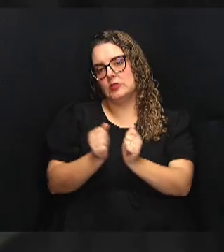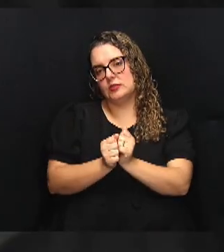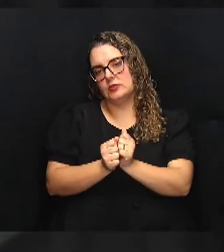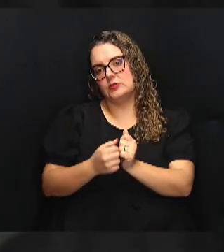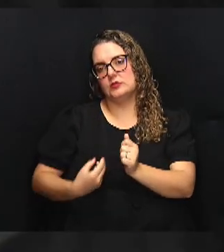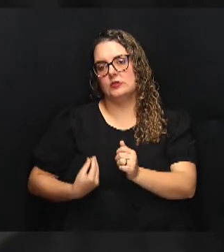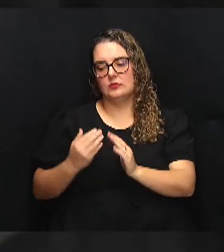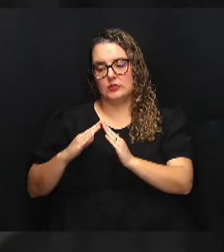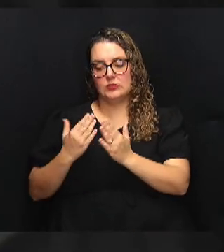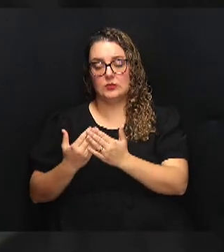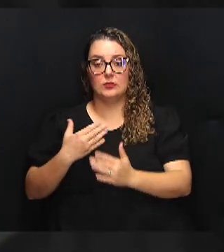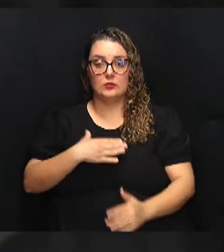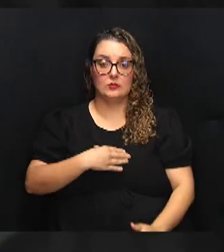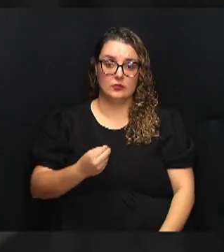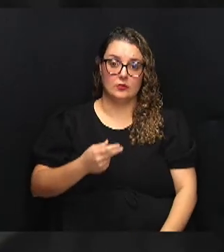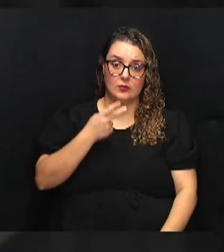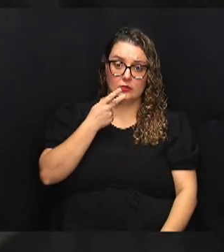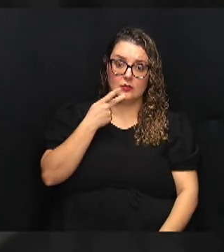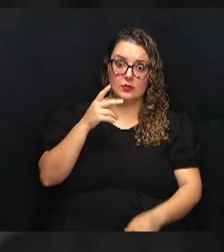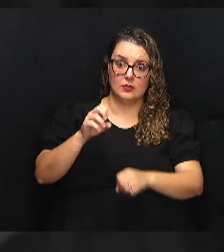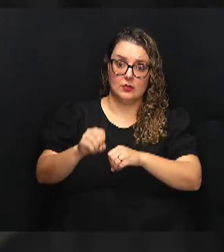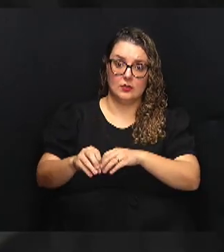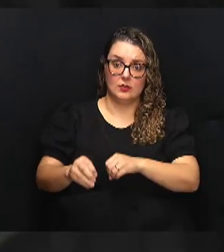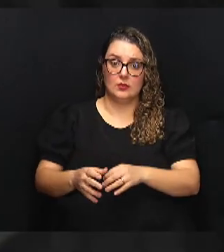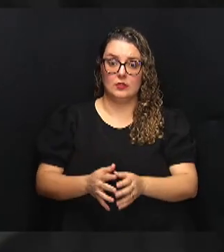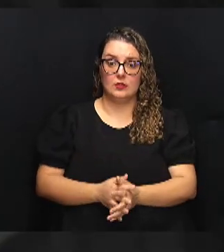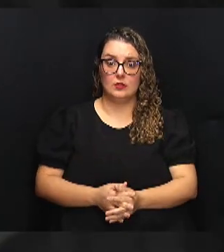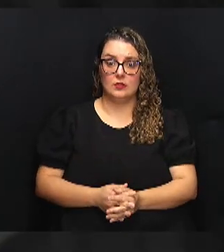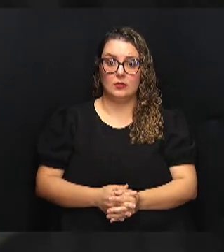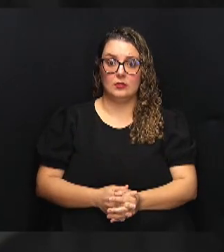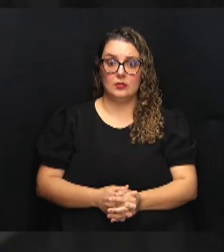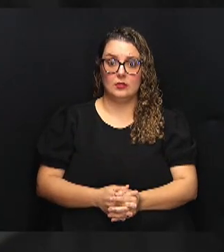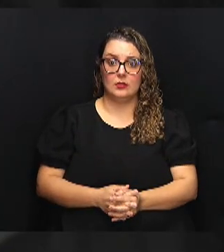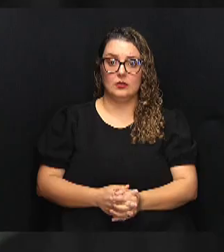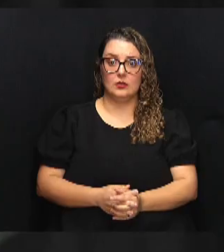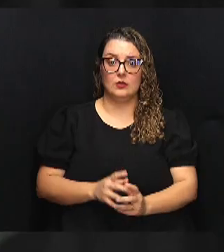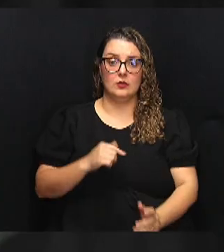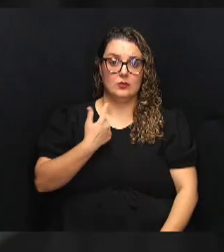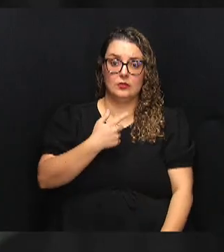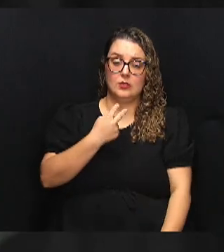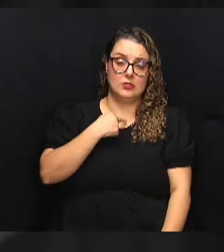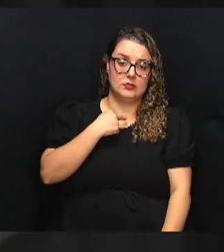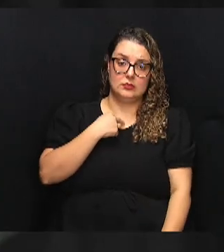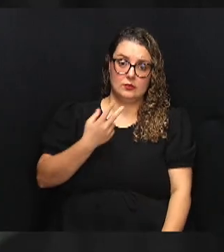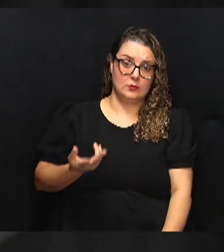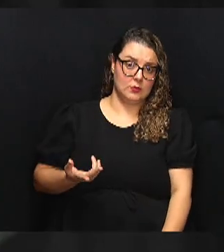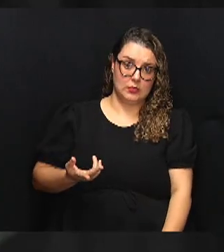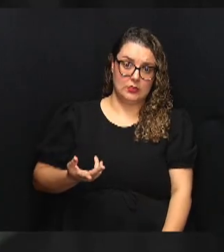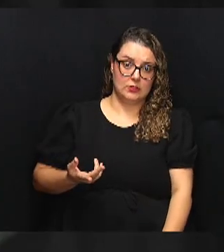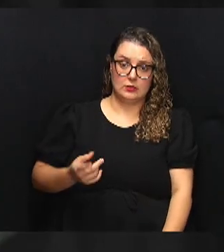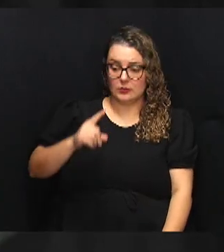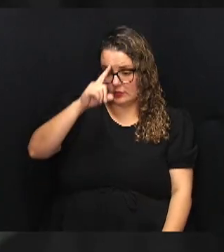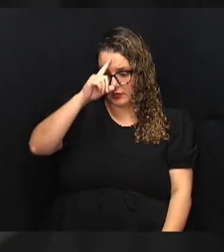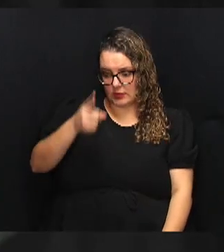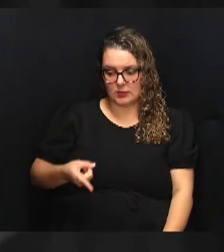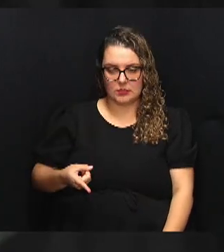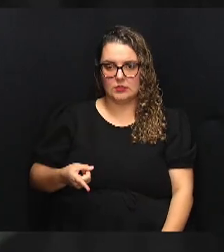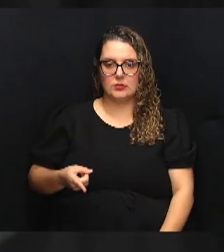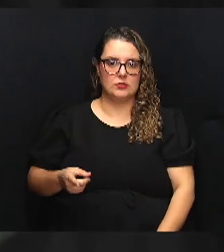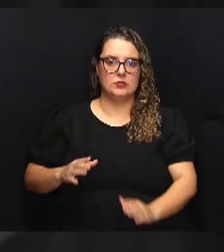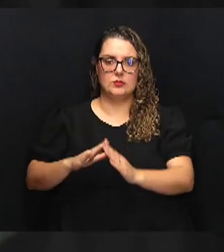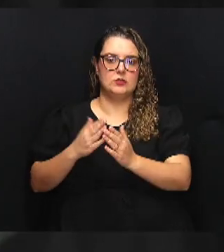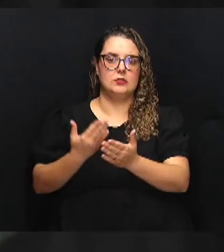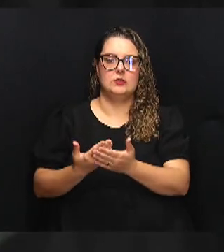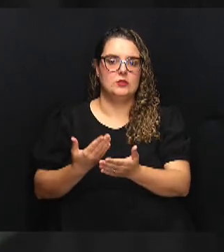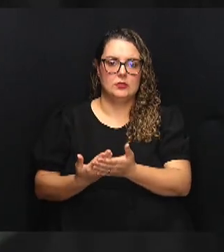do filho, né? Porque eu falo educação, Gabriel, a gente não pode delegar para a escola, né? A educação ela tem